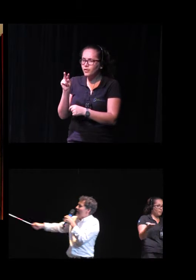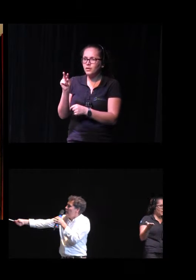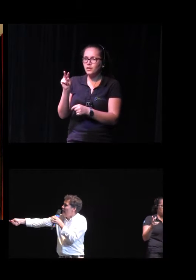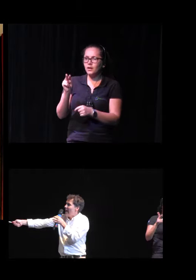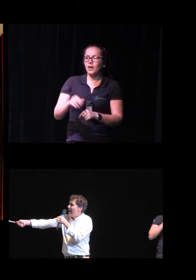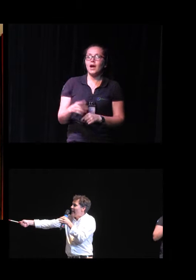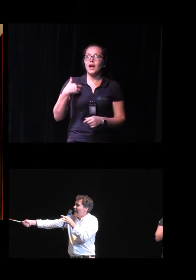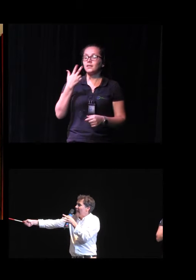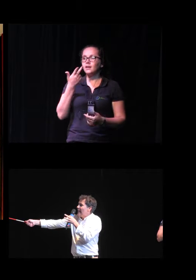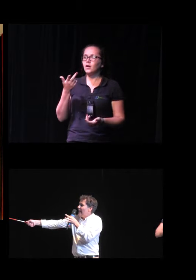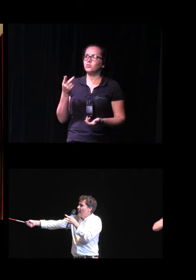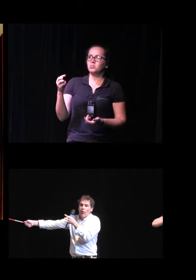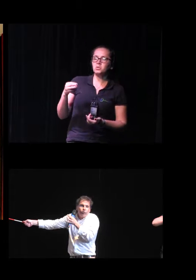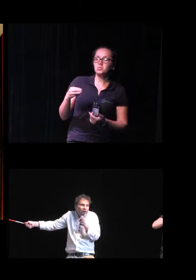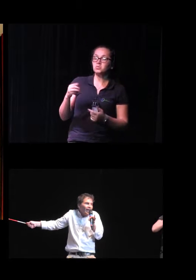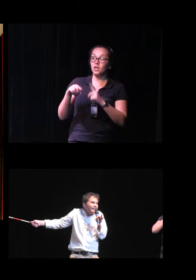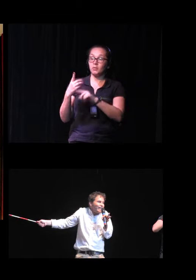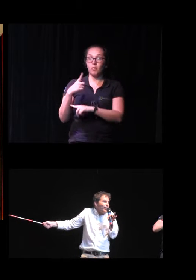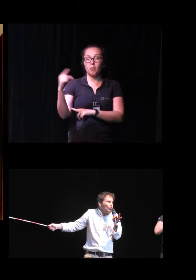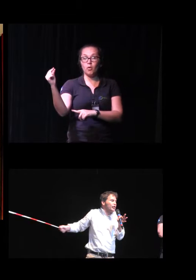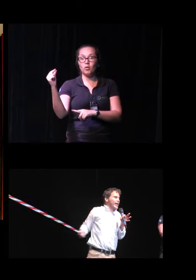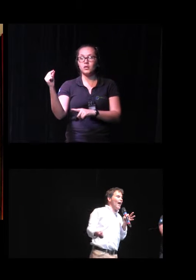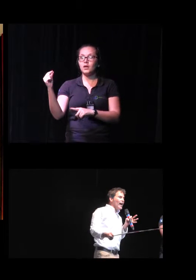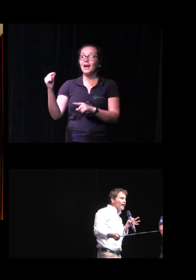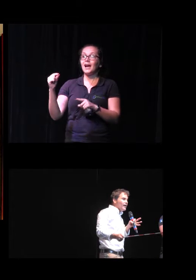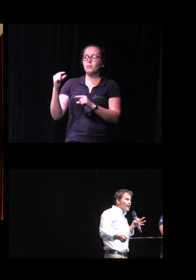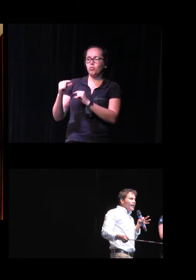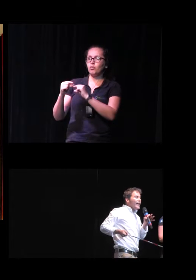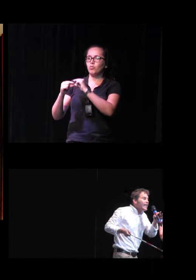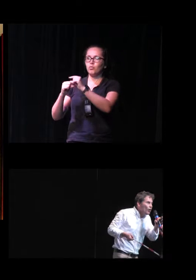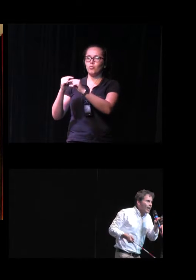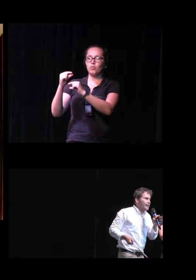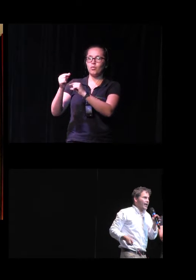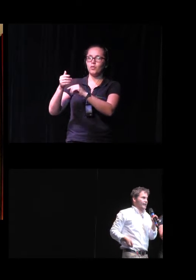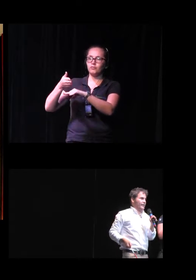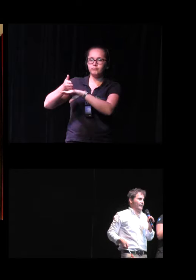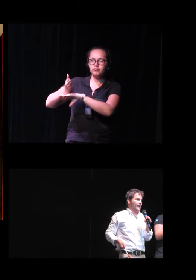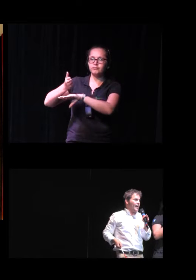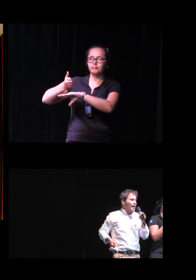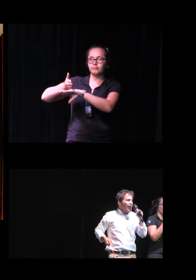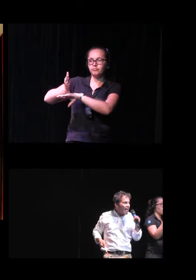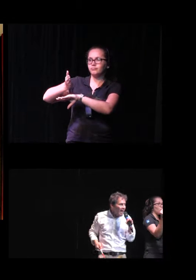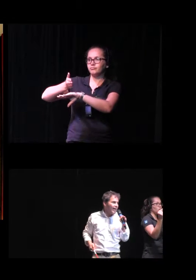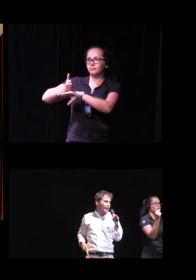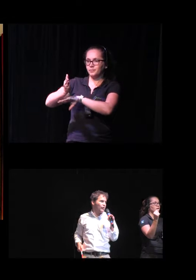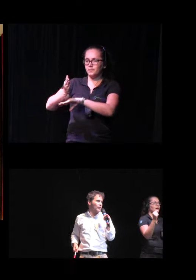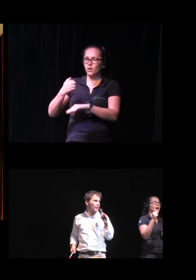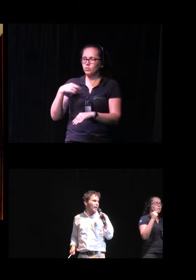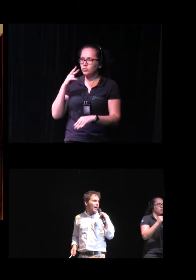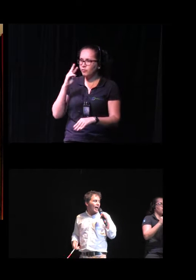poucos. Entra até aqui um dia e fica uns minutos e vai embora. E aos poucos vai começar a